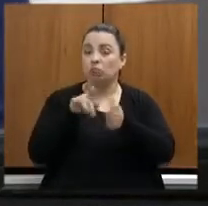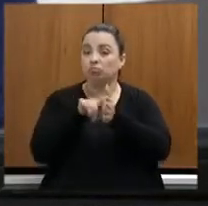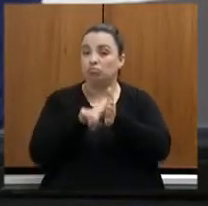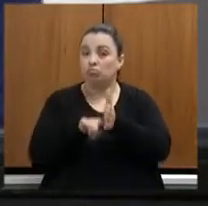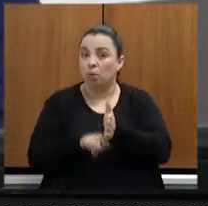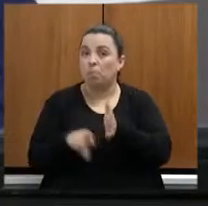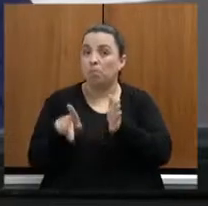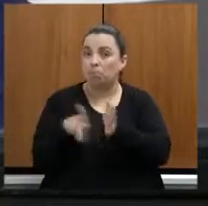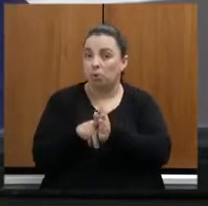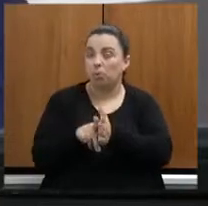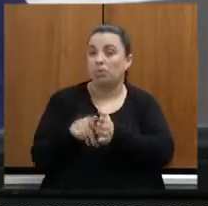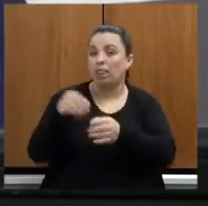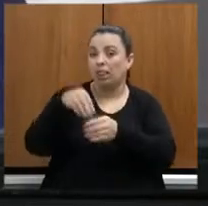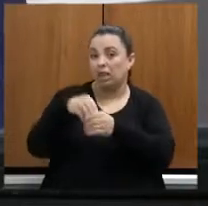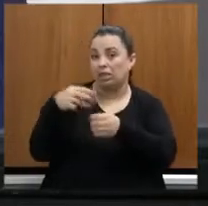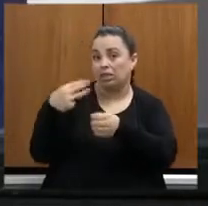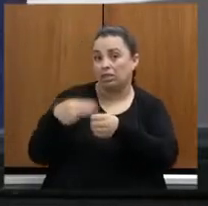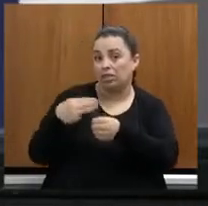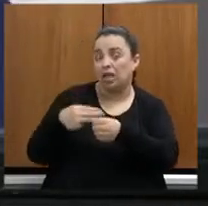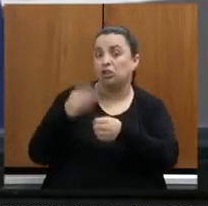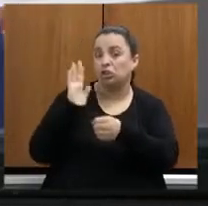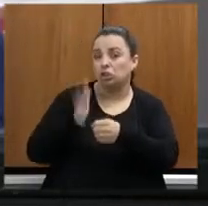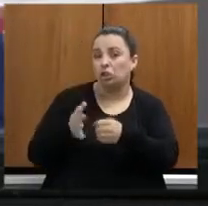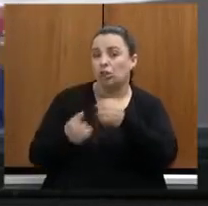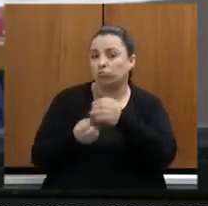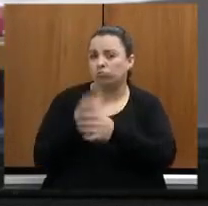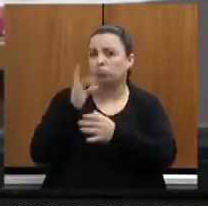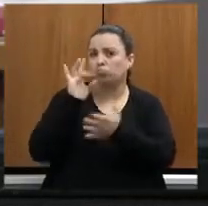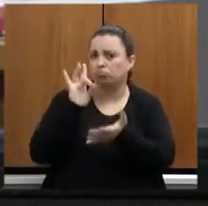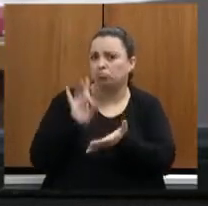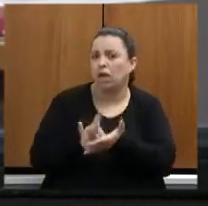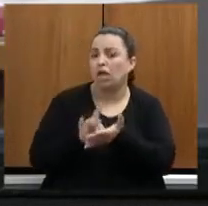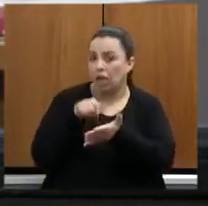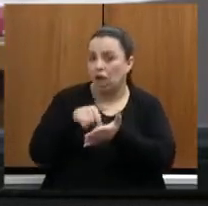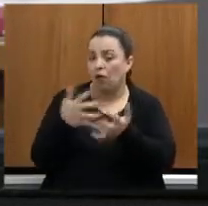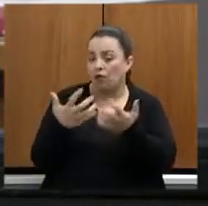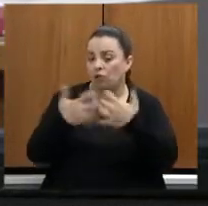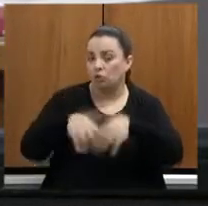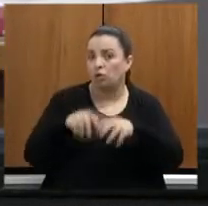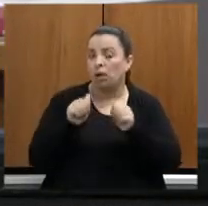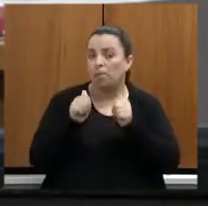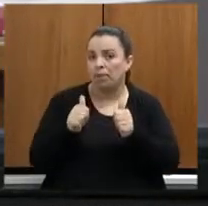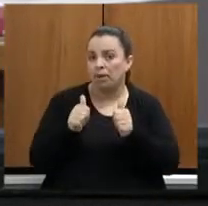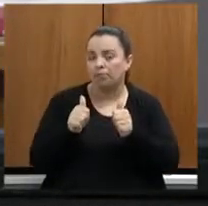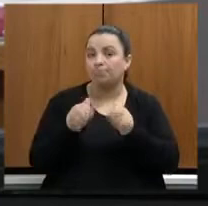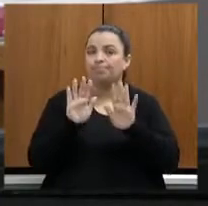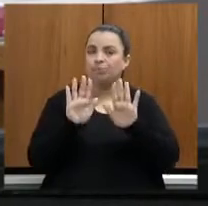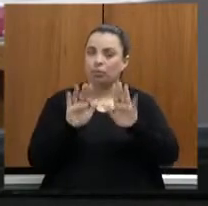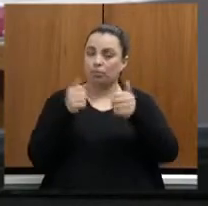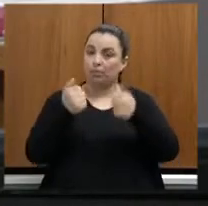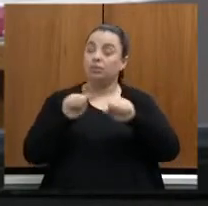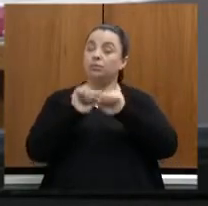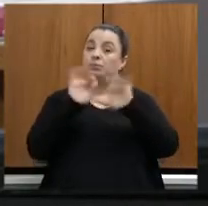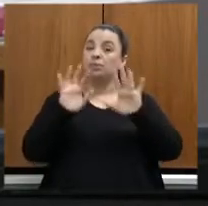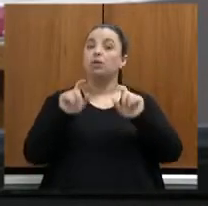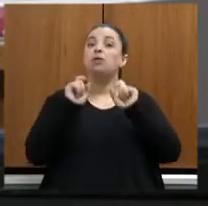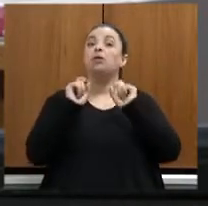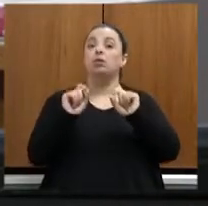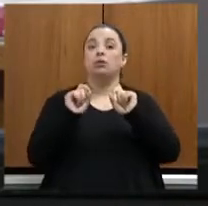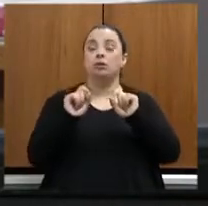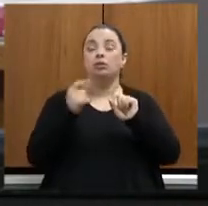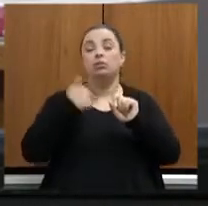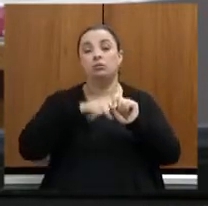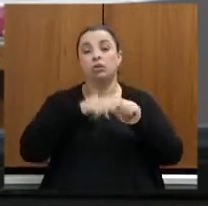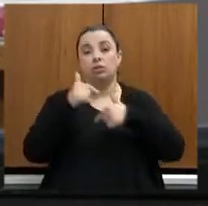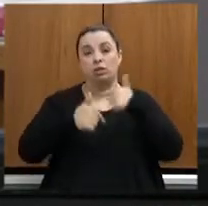constituído e funcionando que tem deixar claro aqui uma coisa nós temos trabalhado nesse